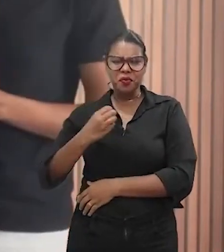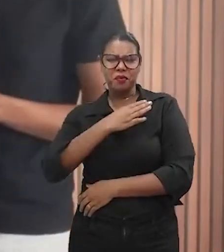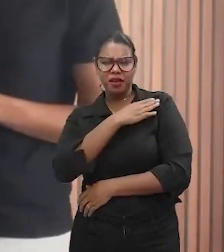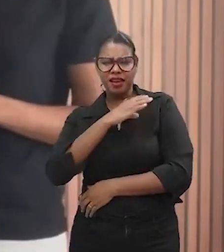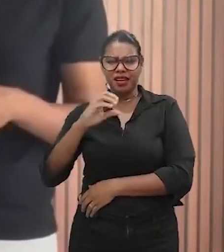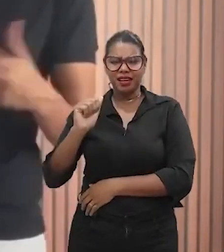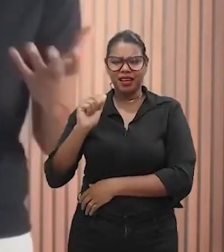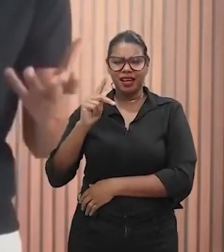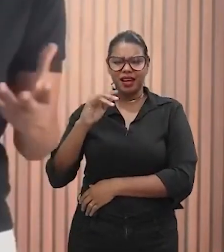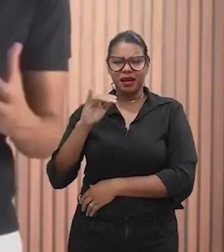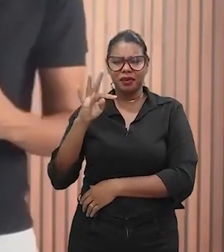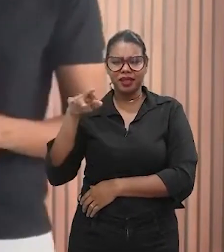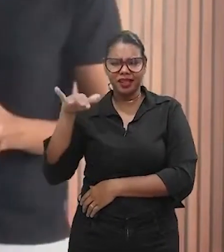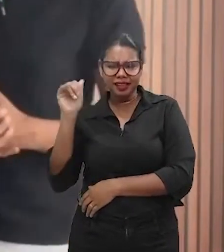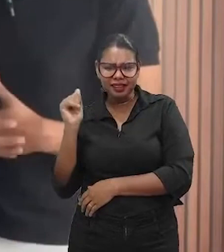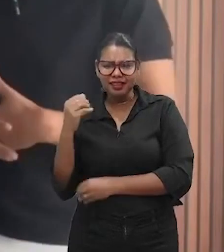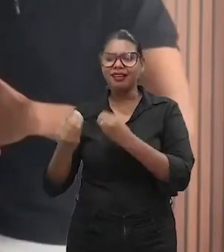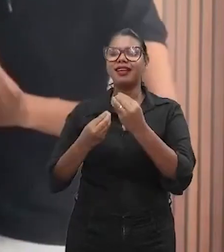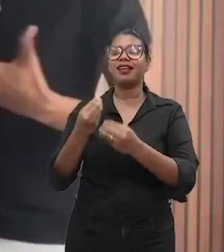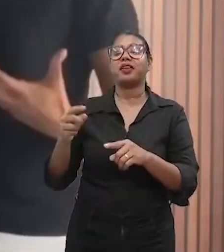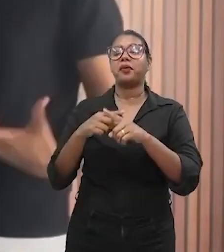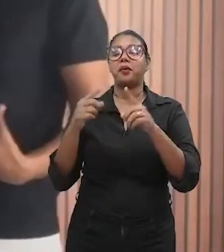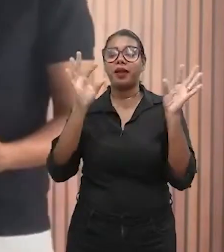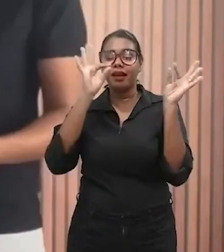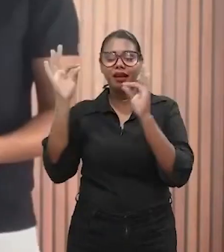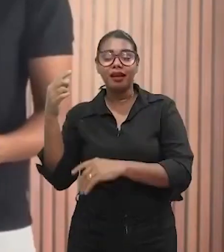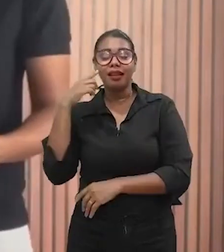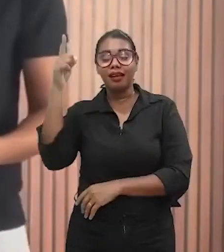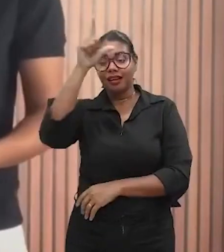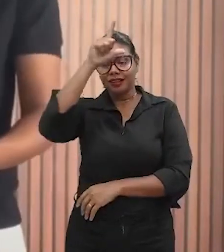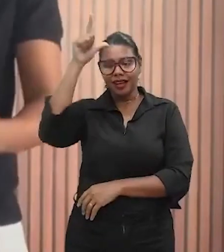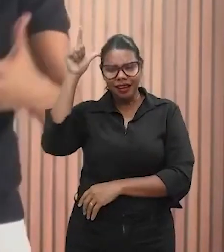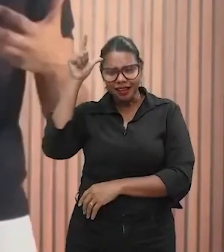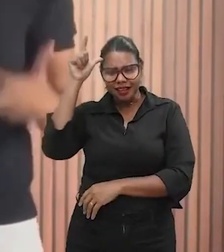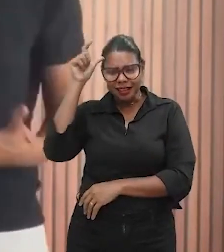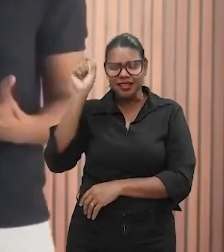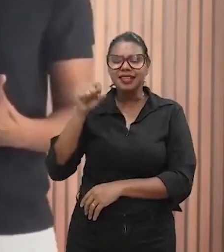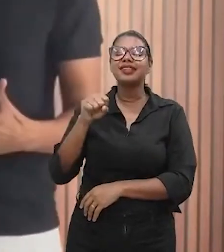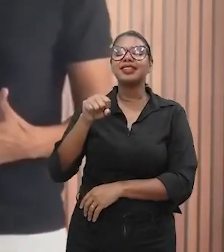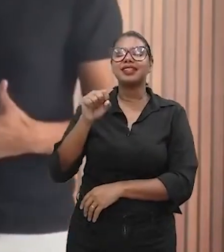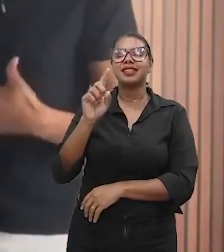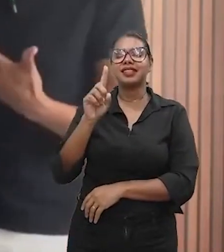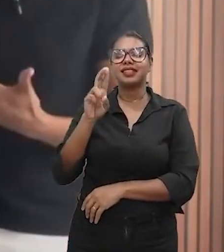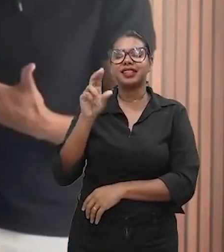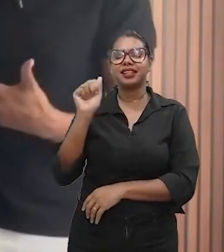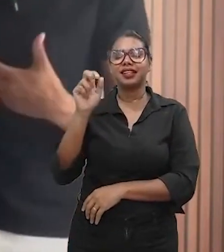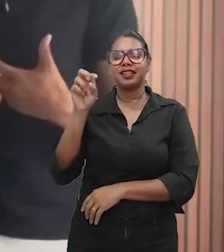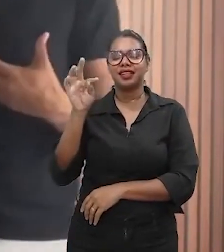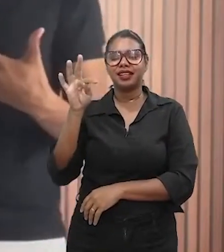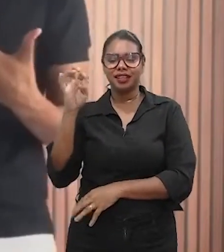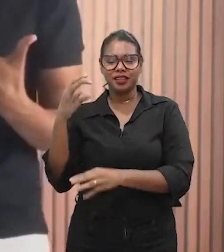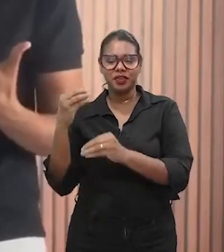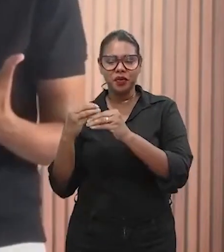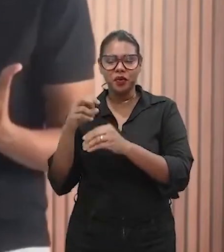numa situação como essa mesmo. Mas Duarte Coelho, ele tinha uma grande liderança, ele tinha um nome muito forte. Então o